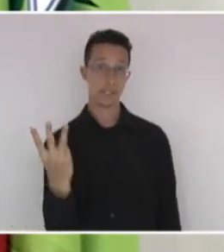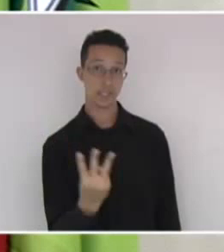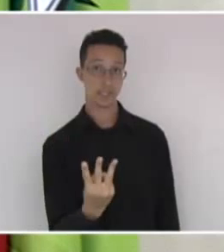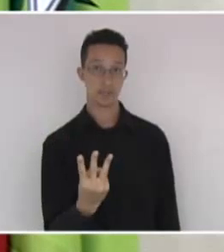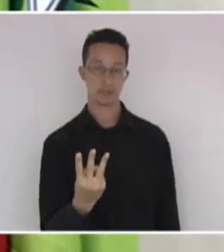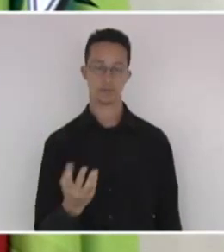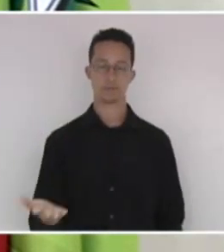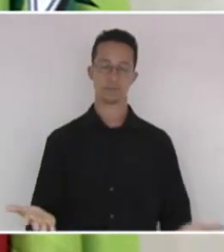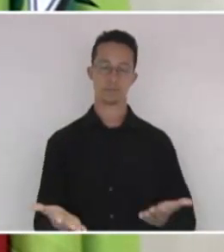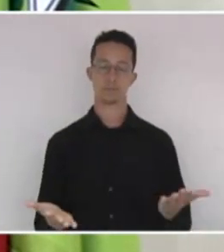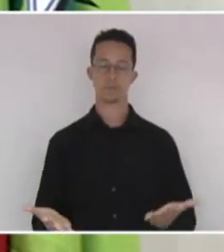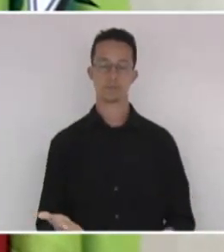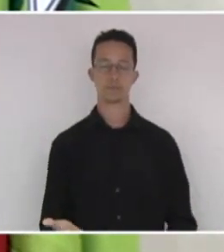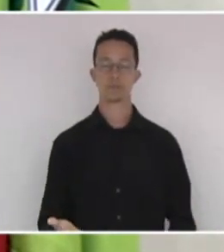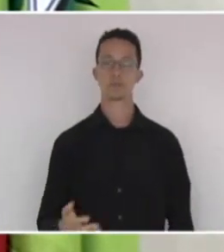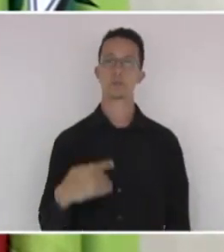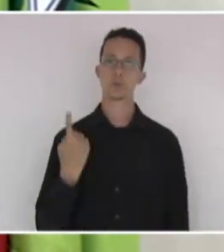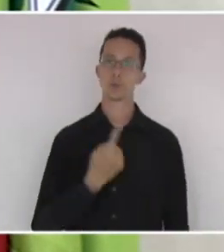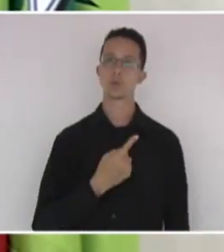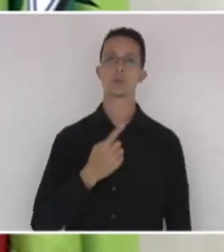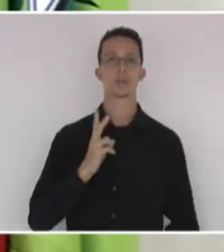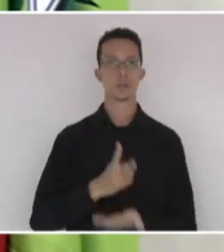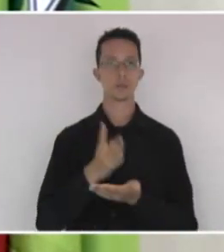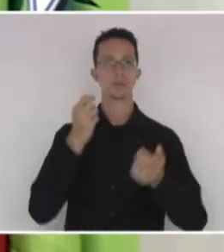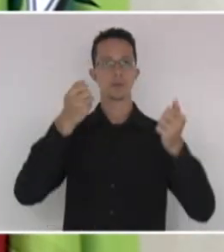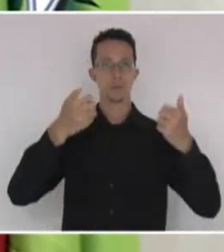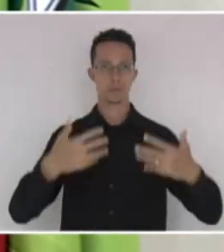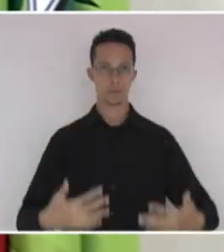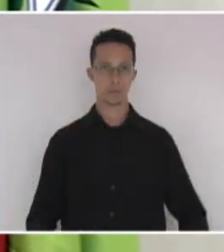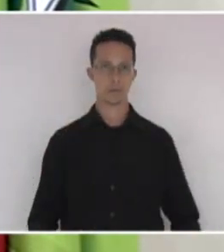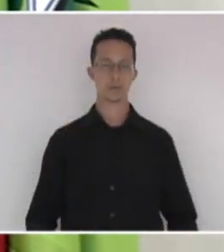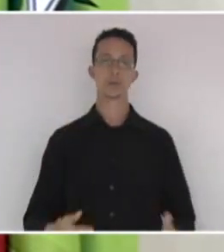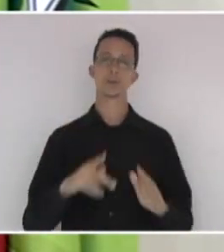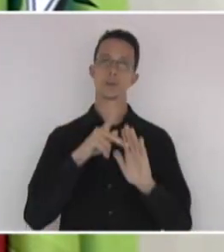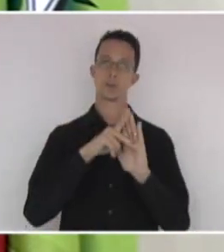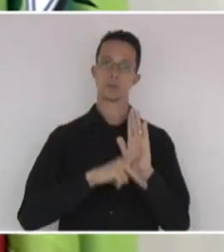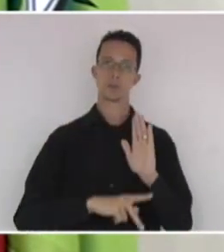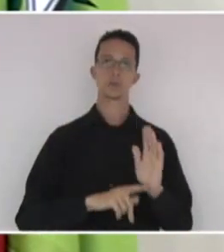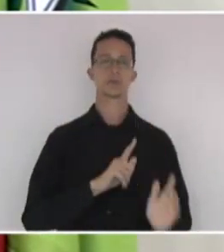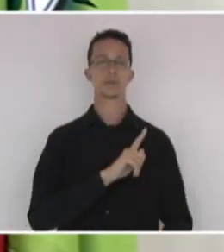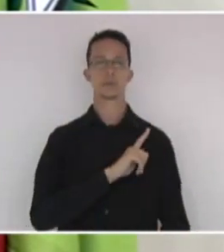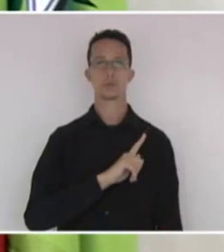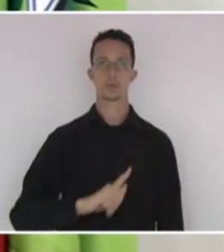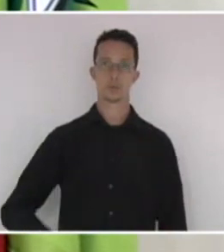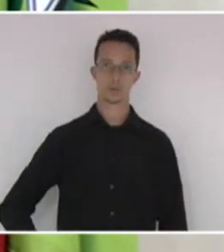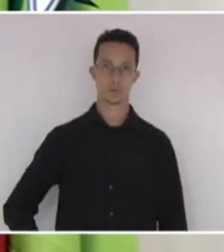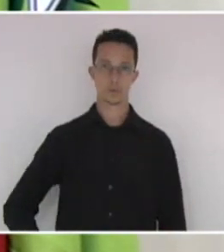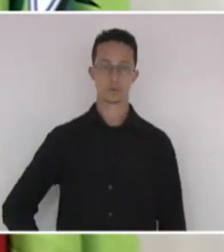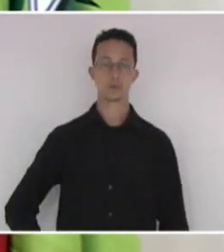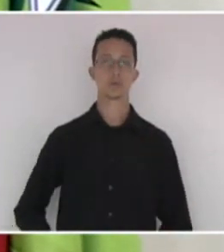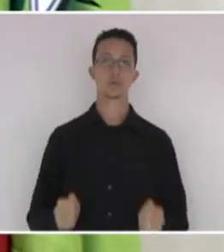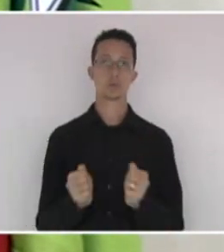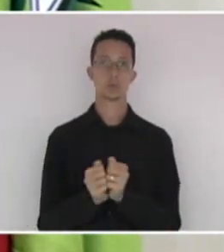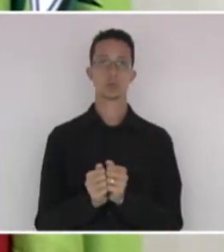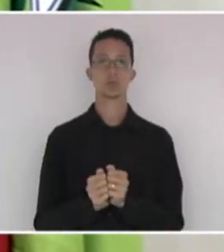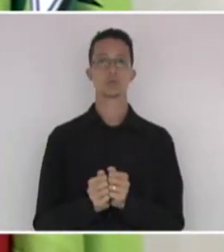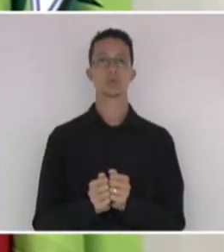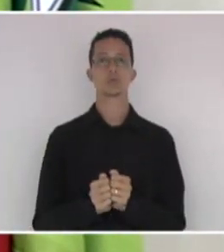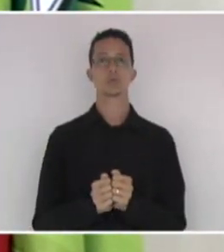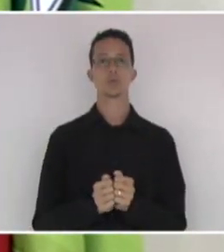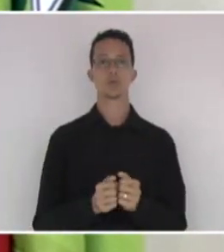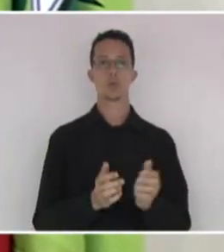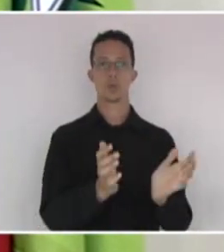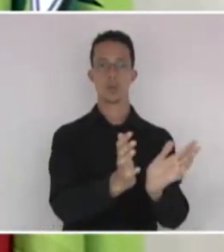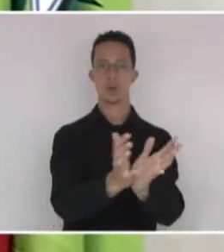acentuada, destacado aqui nessa tribuna, o programa do Governo do Estado, em parceria com as comunidades terapêuticas, hoje atendendo aí cerca